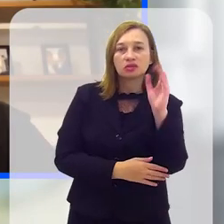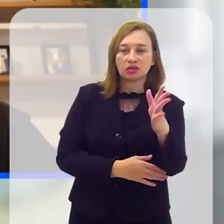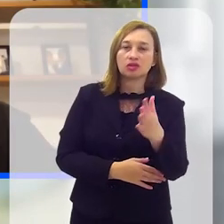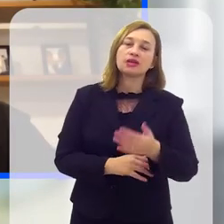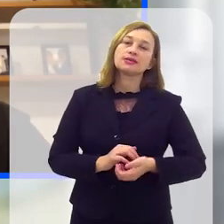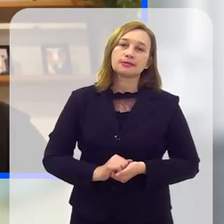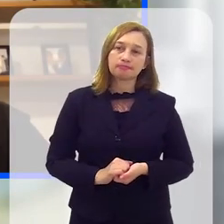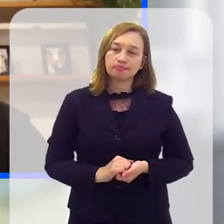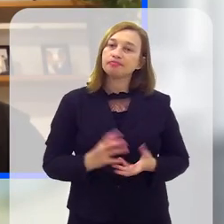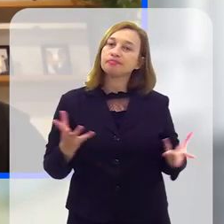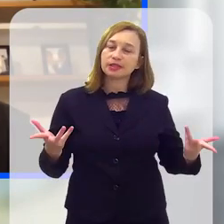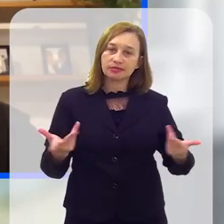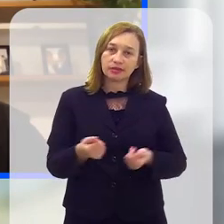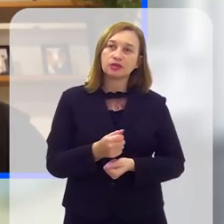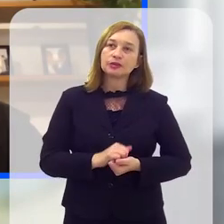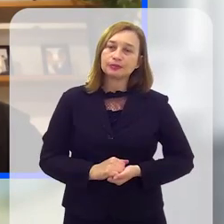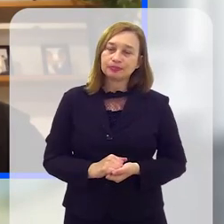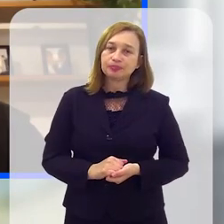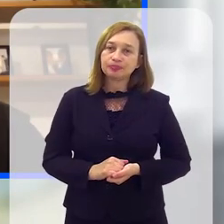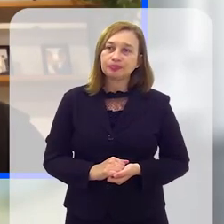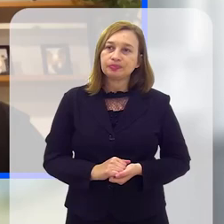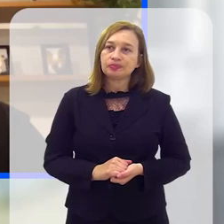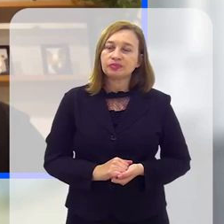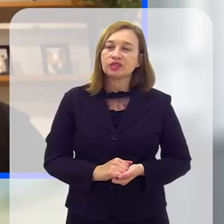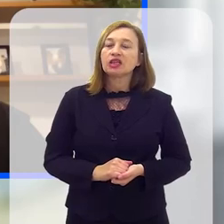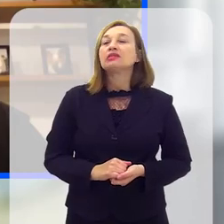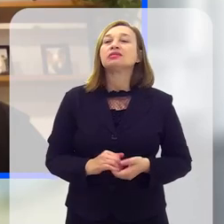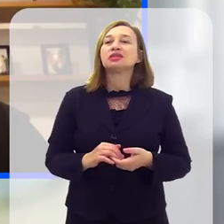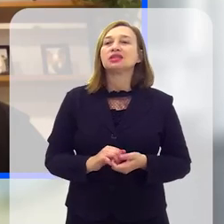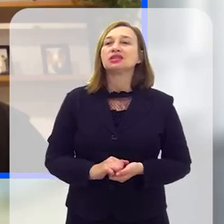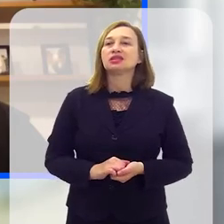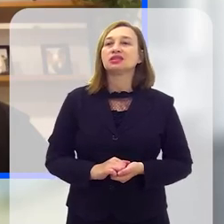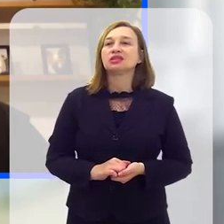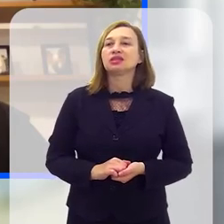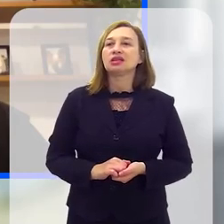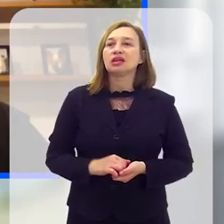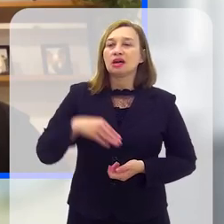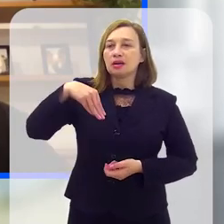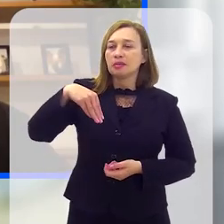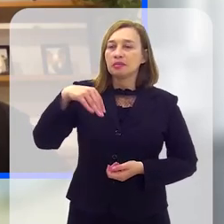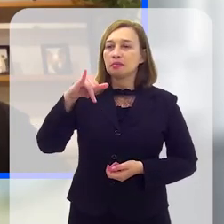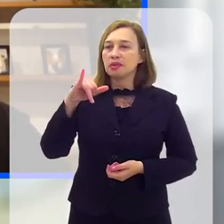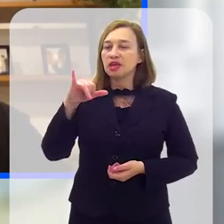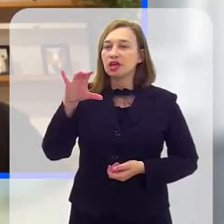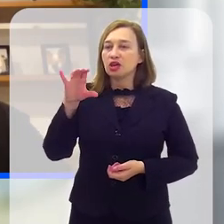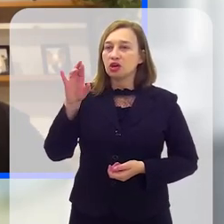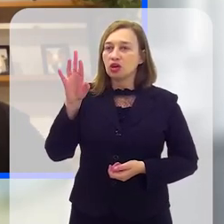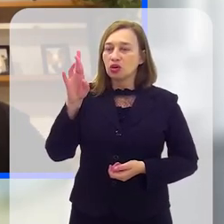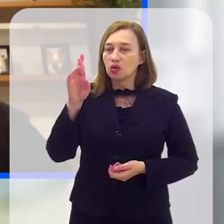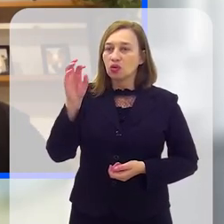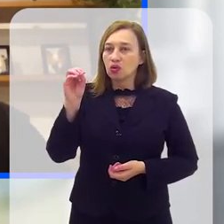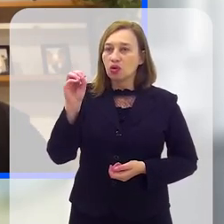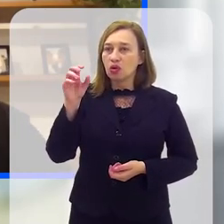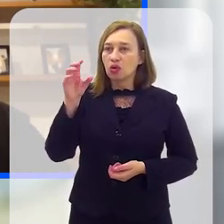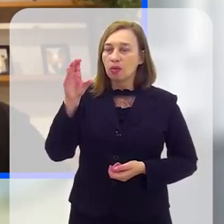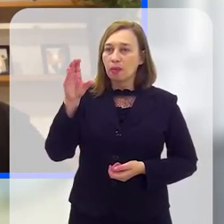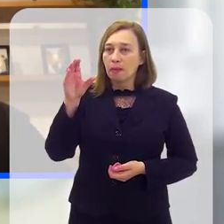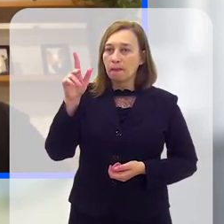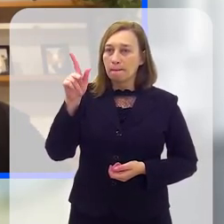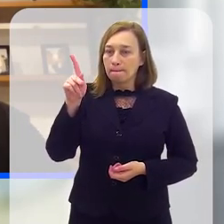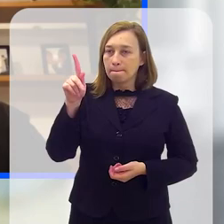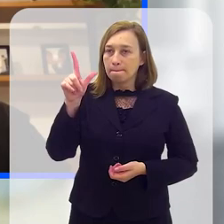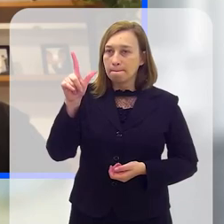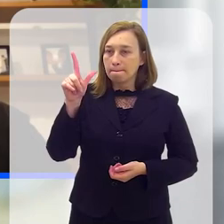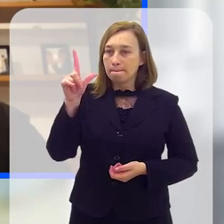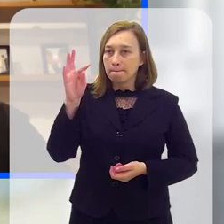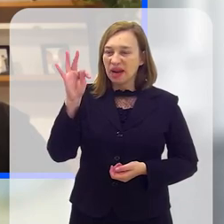natureza, nesse ponto, ela é maravilhosa. E aí chega a questão dos microplásticos, né? Que é uma questão que